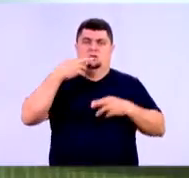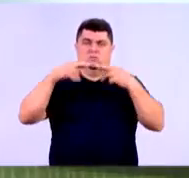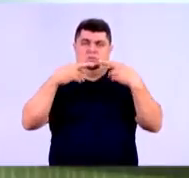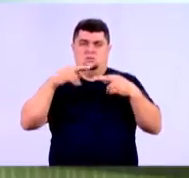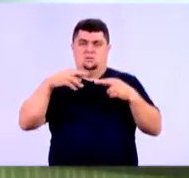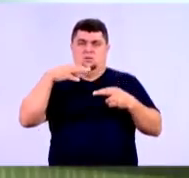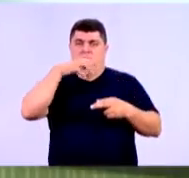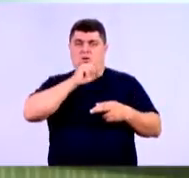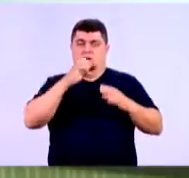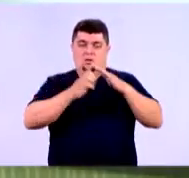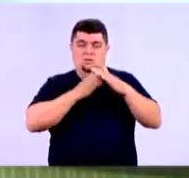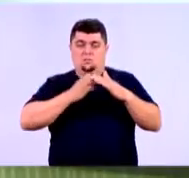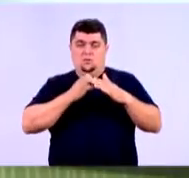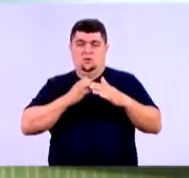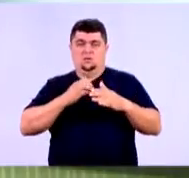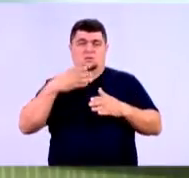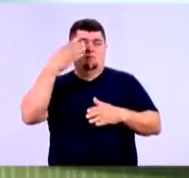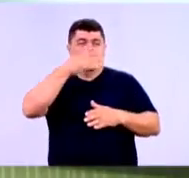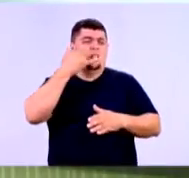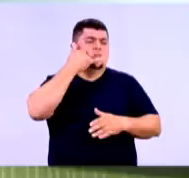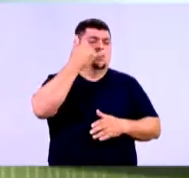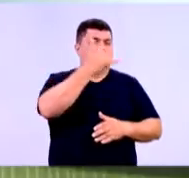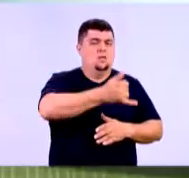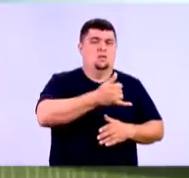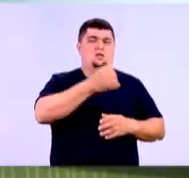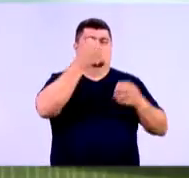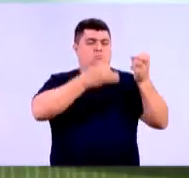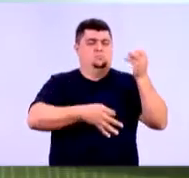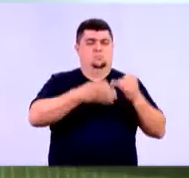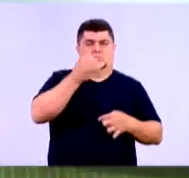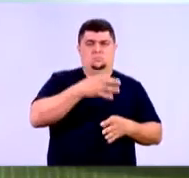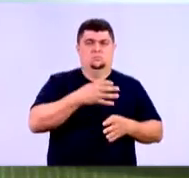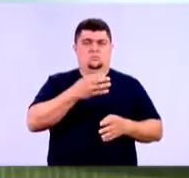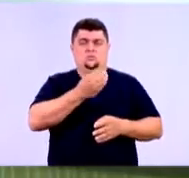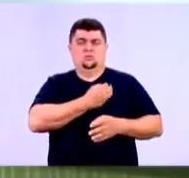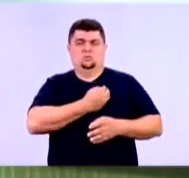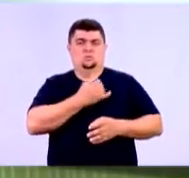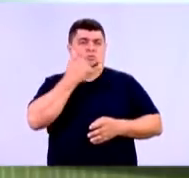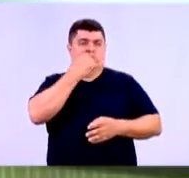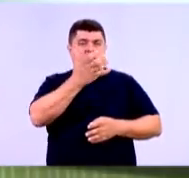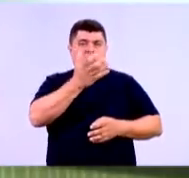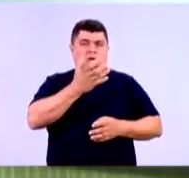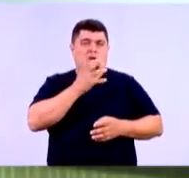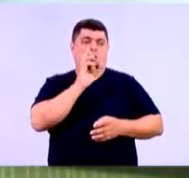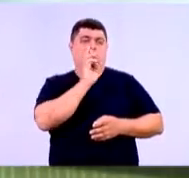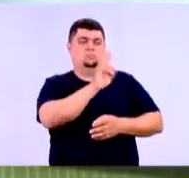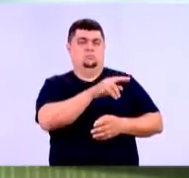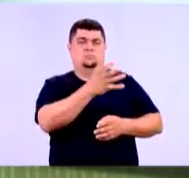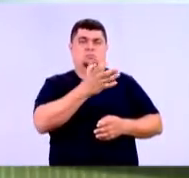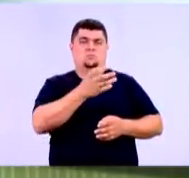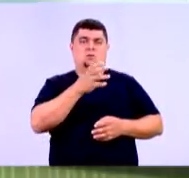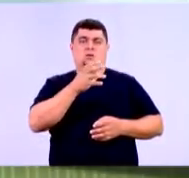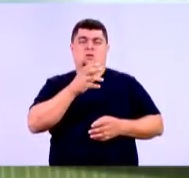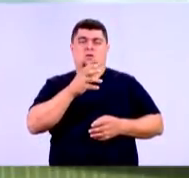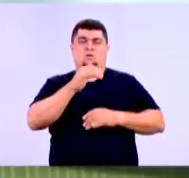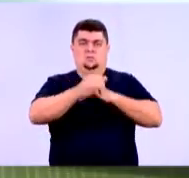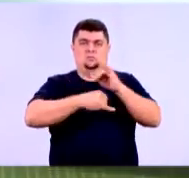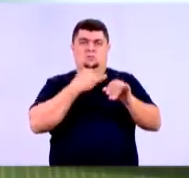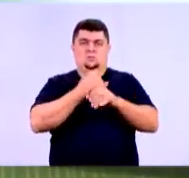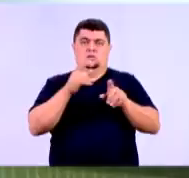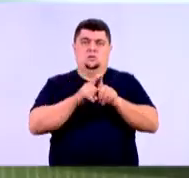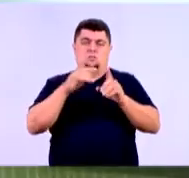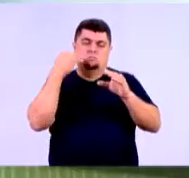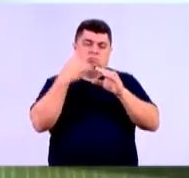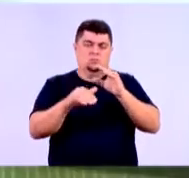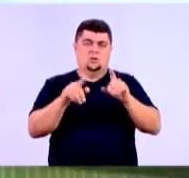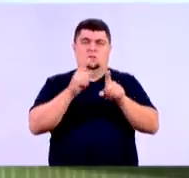lá, a empresa corre atrás de você, liga para você, pega seu telefone, ela quer te dar uma resposta pelo site e por telefone, por e-mail,